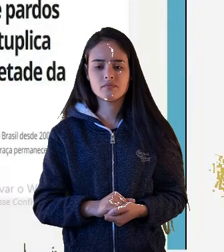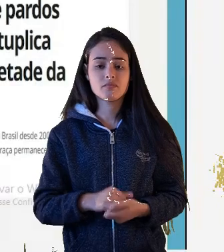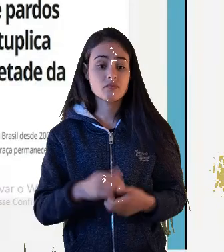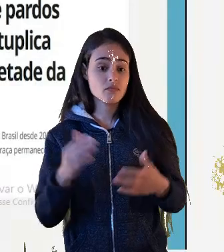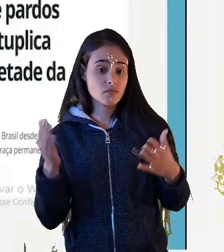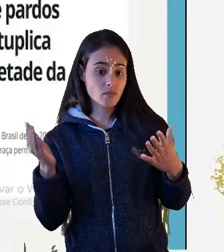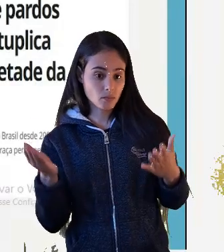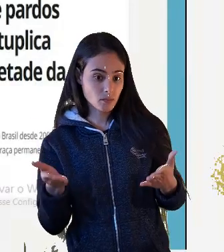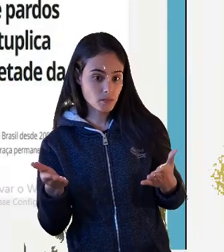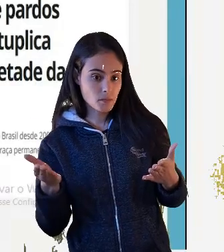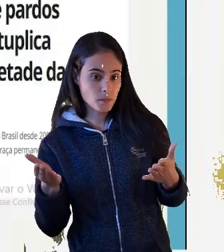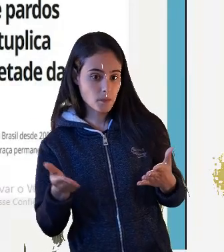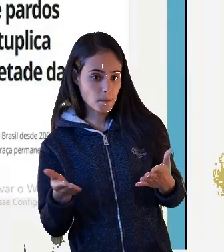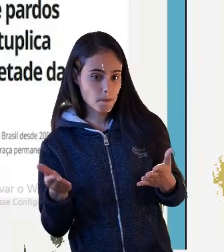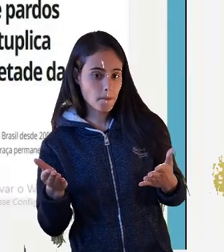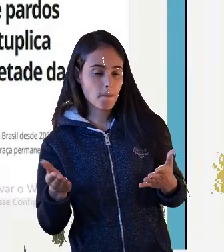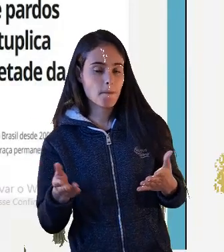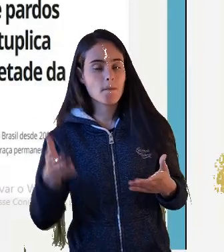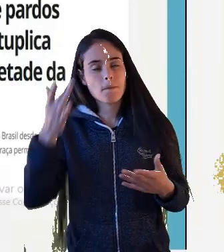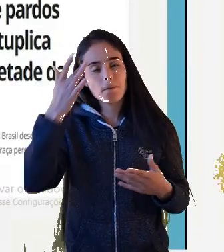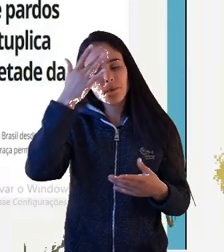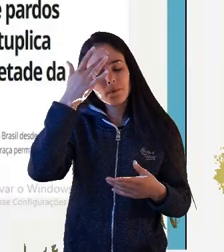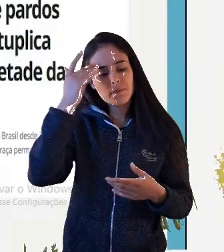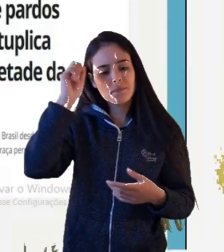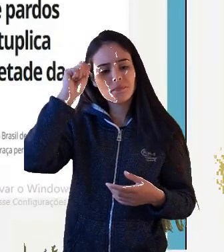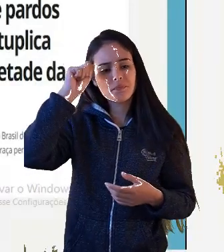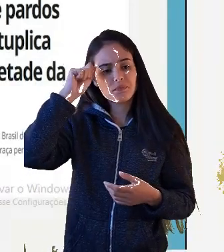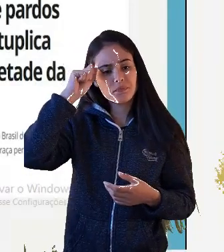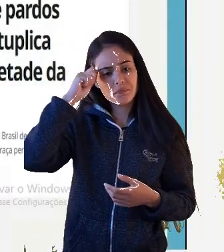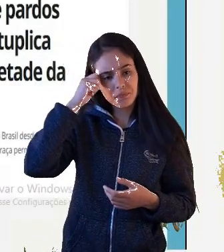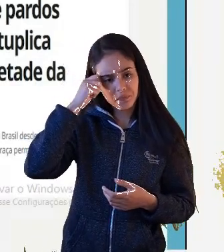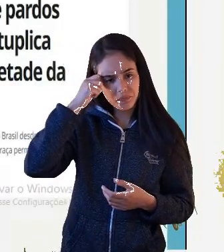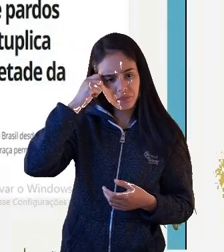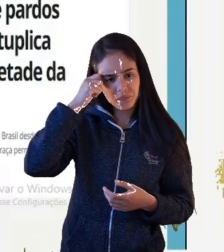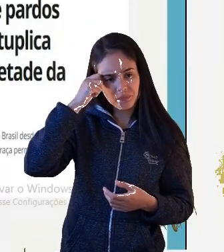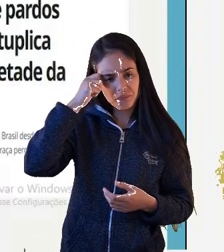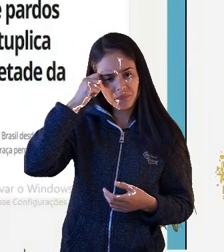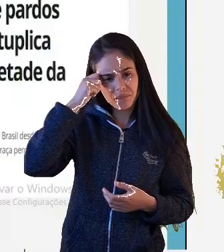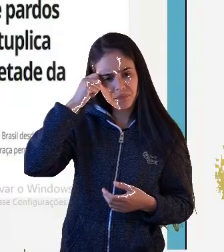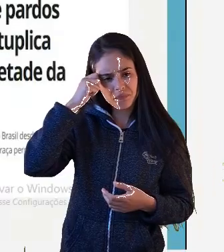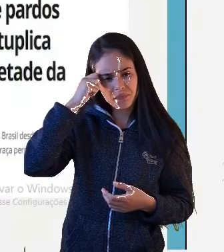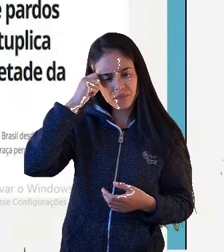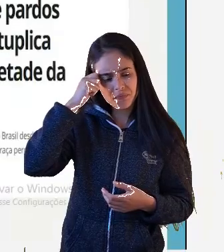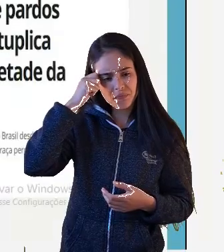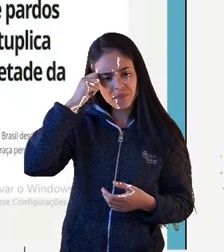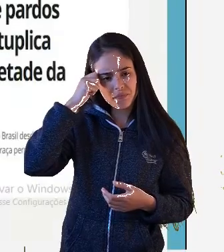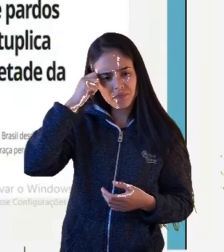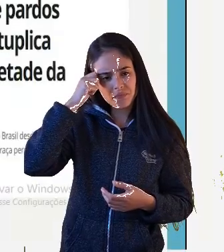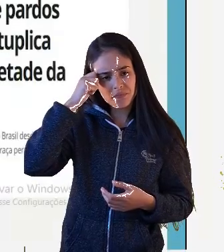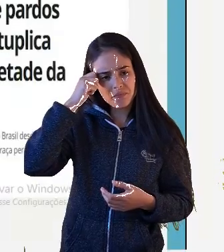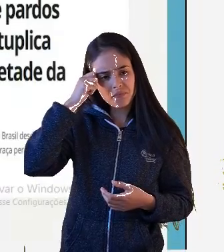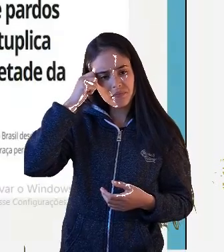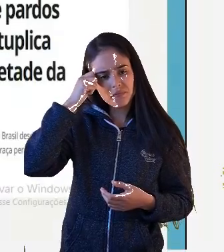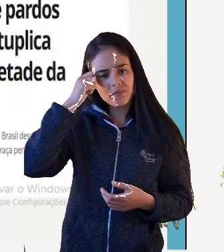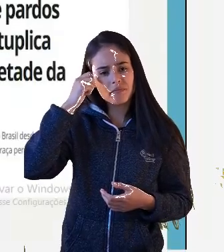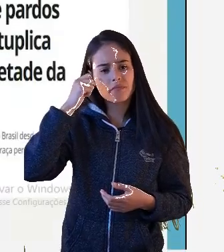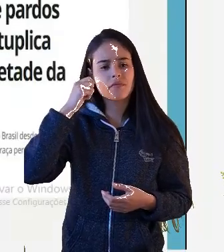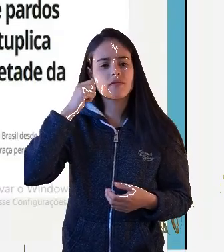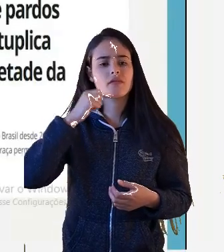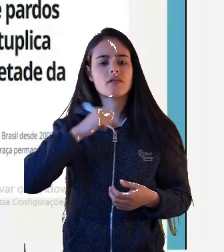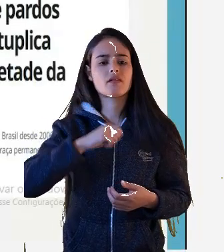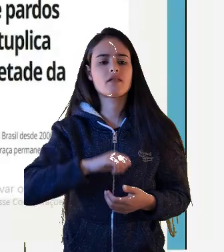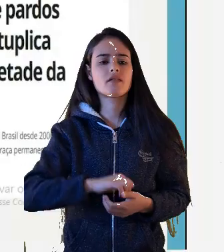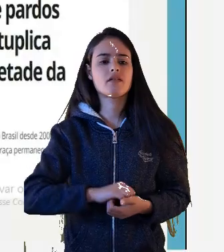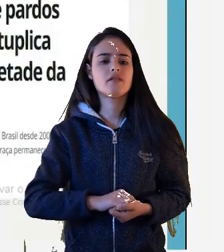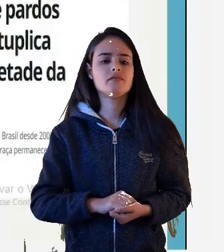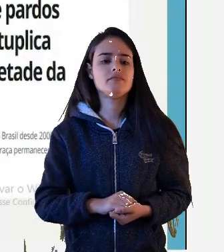né, mostra que a parcela de pretos e pardos com ensino superior quintuplicou, isso é uma ótima notícia, né, nesses 22 anos, mas